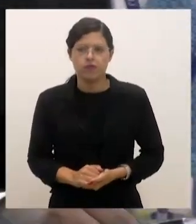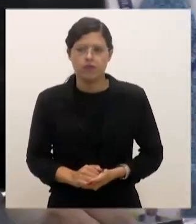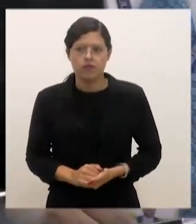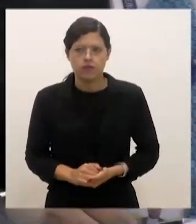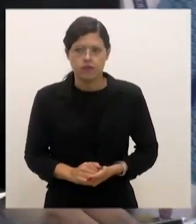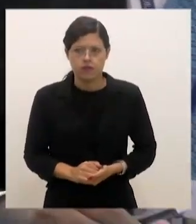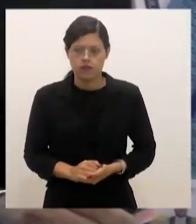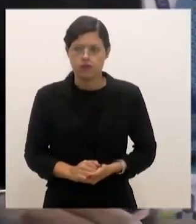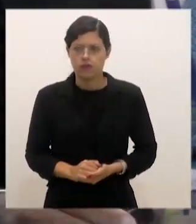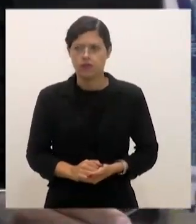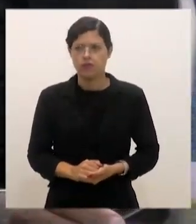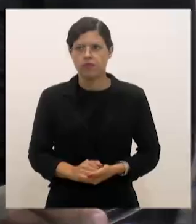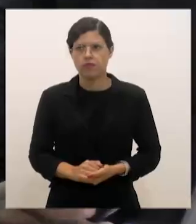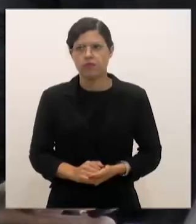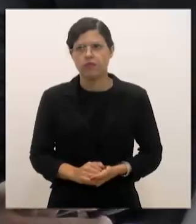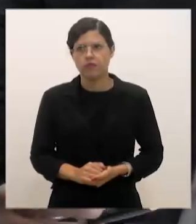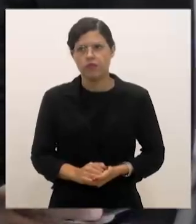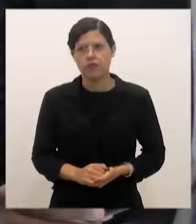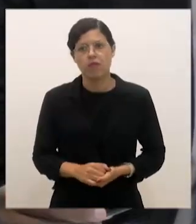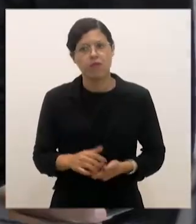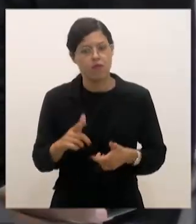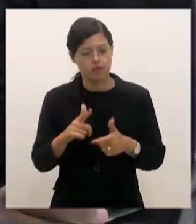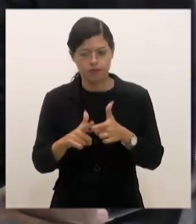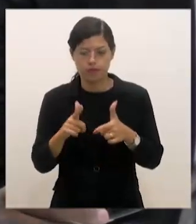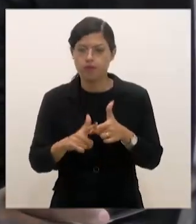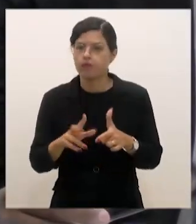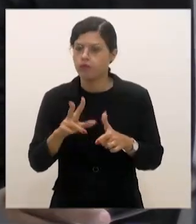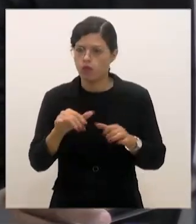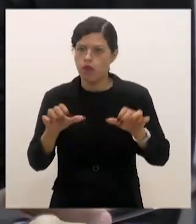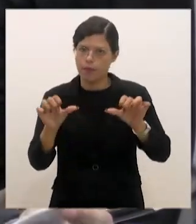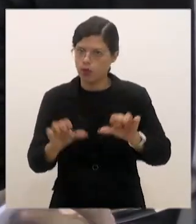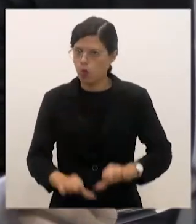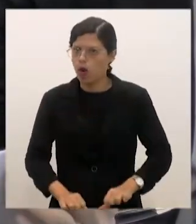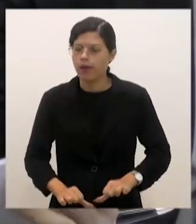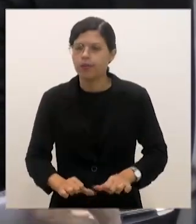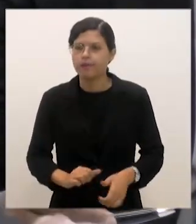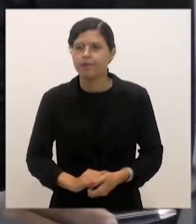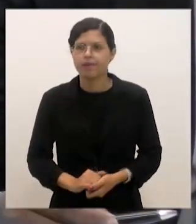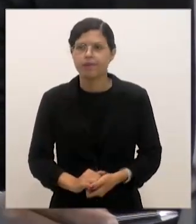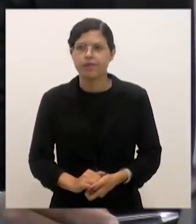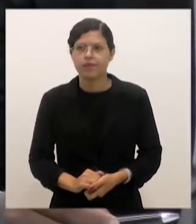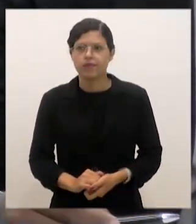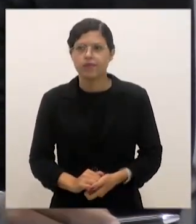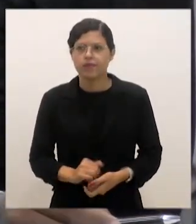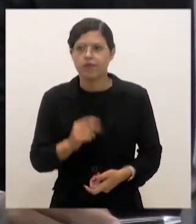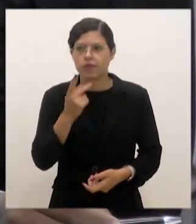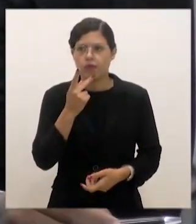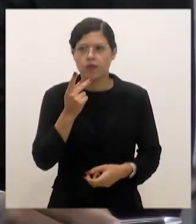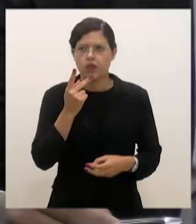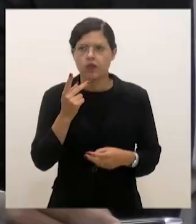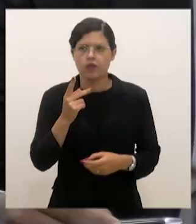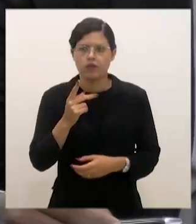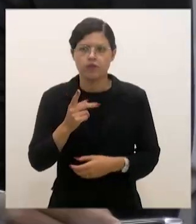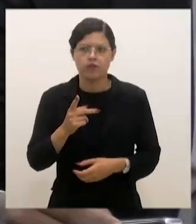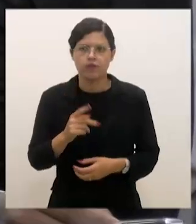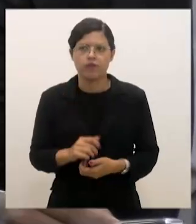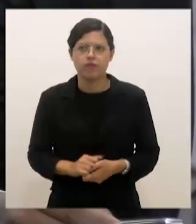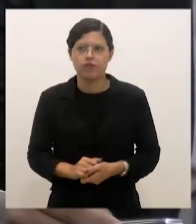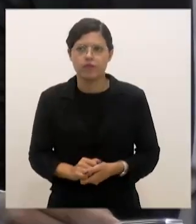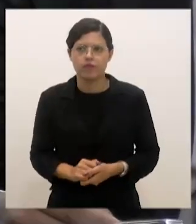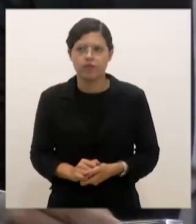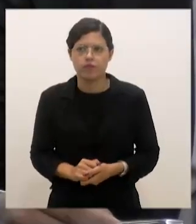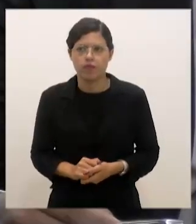vai estourar, se não é que já estourou. Nós estamos falando, em específico, dos só-sobrados,